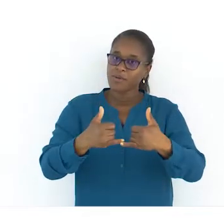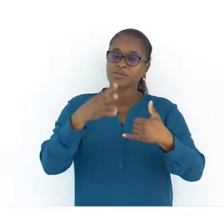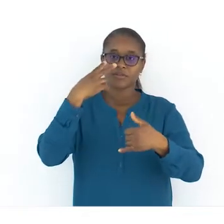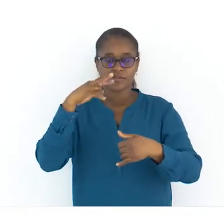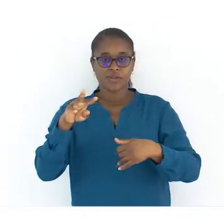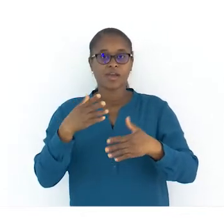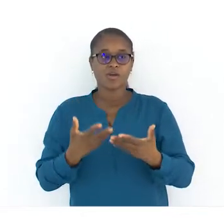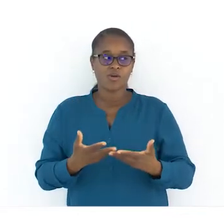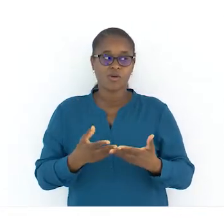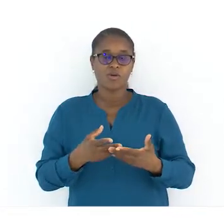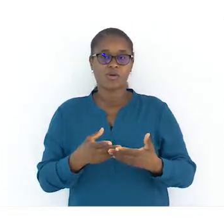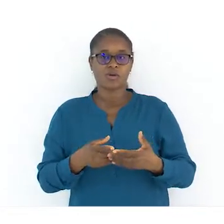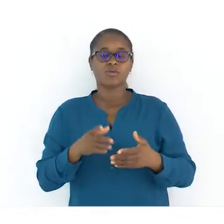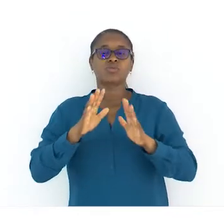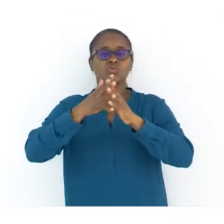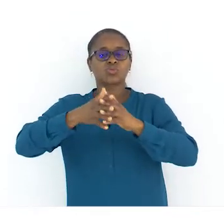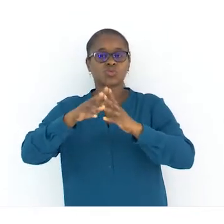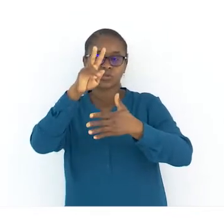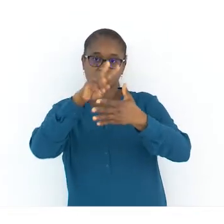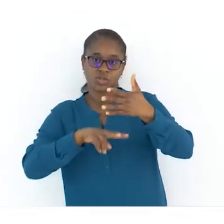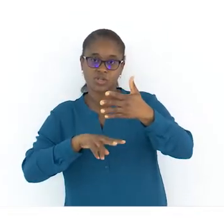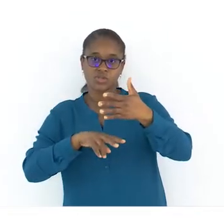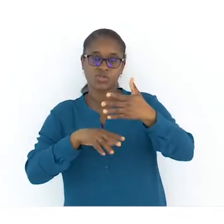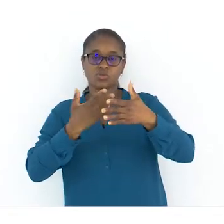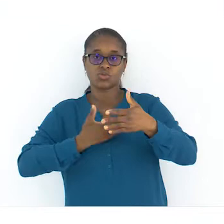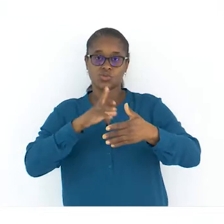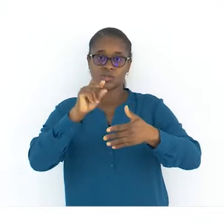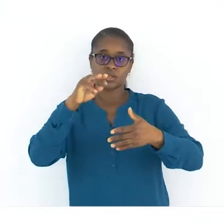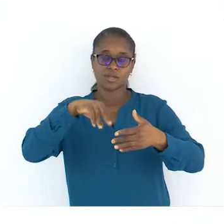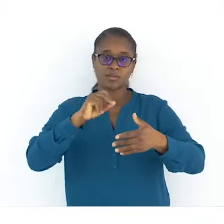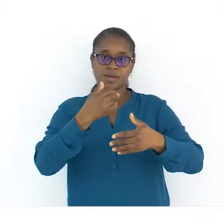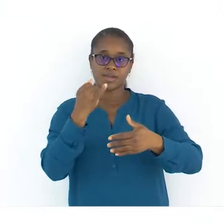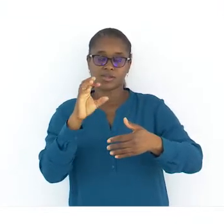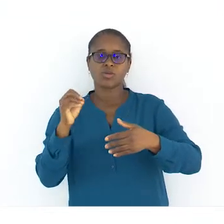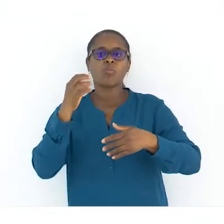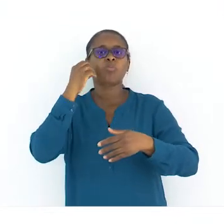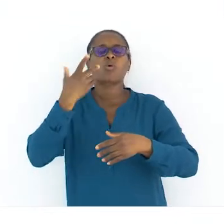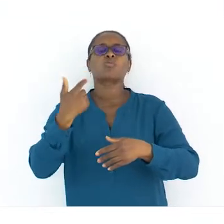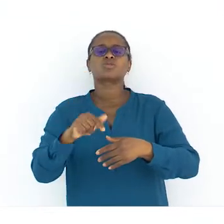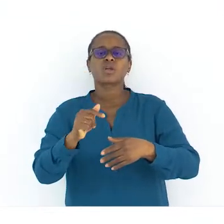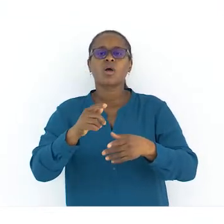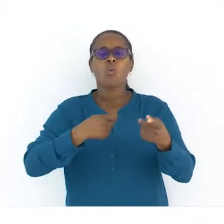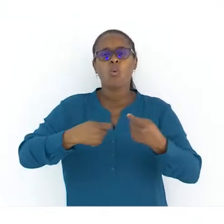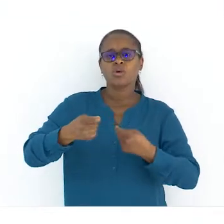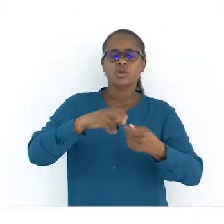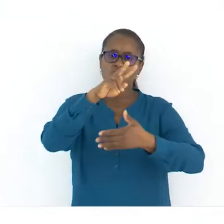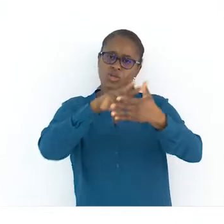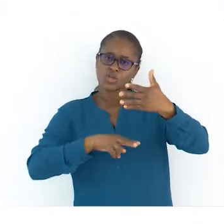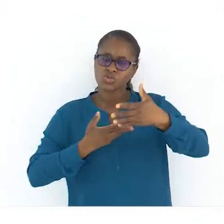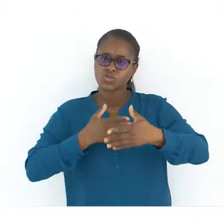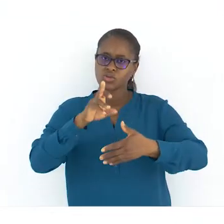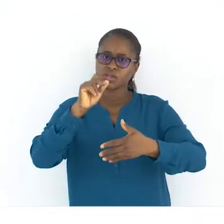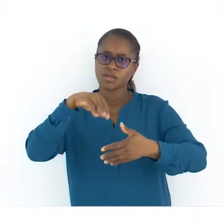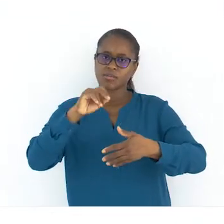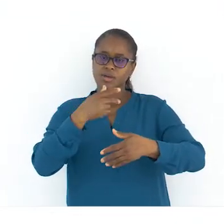ver agora a estrutura do texto dramático, ou seja, como está organizado o texto dramático. Isso é